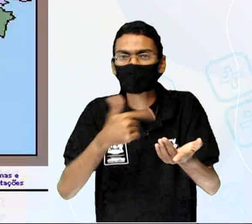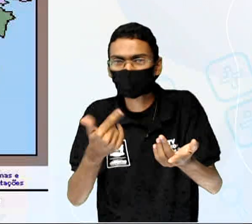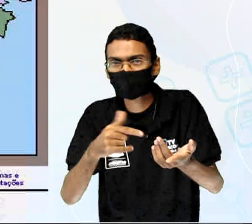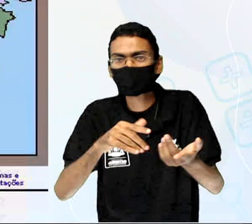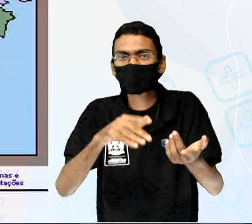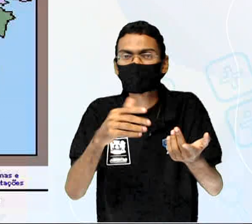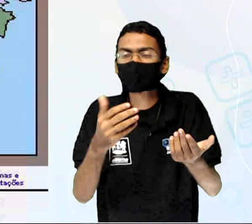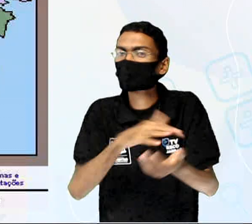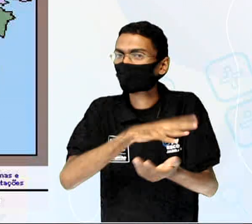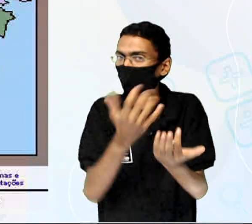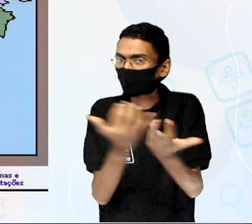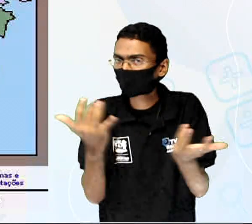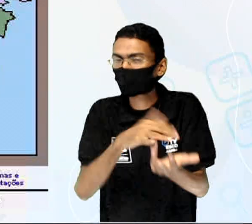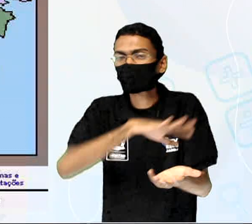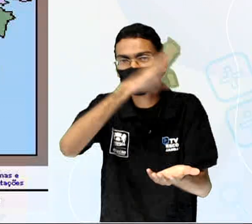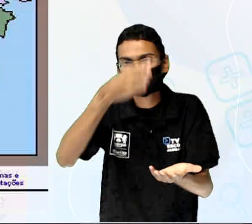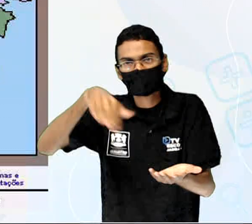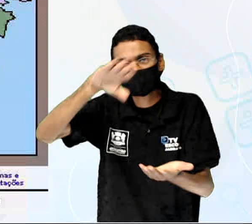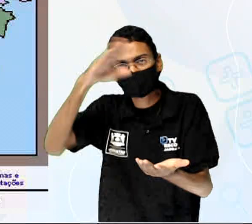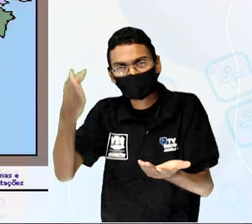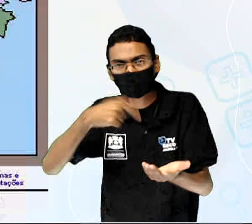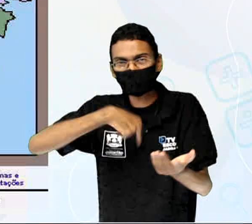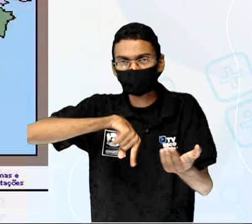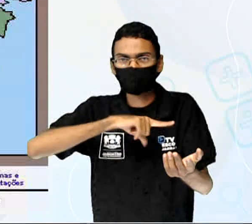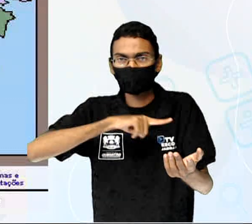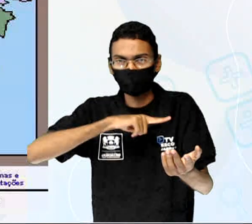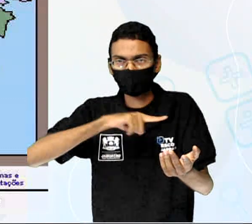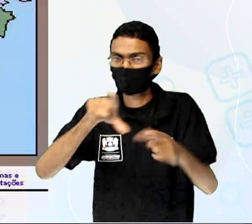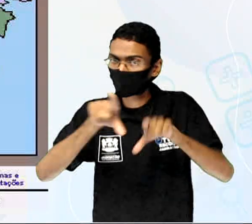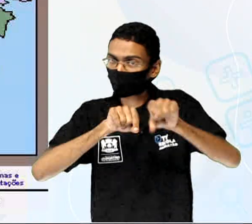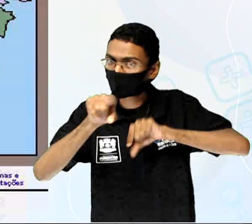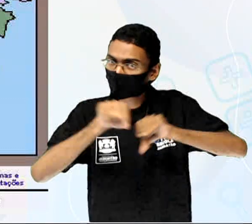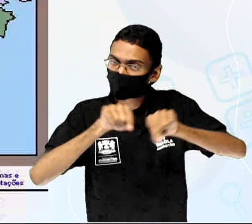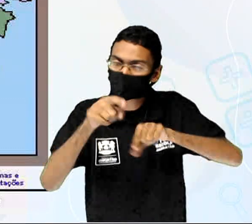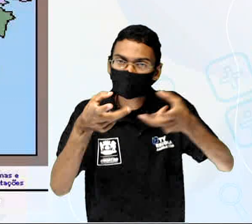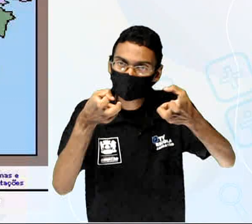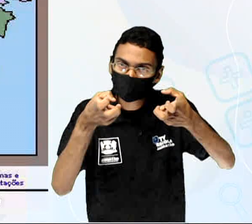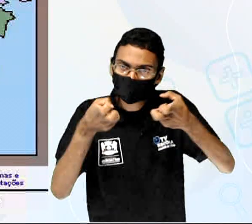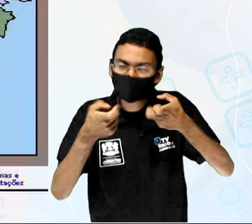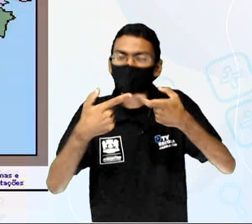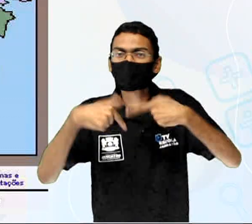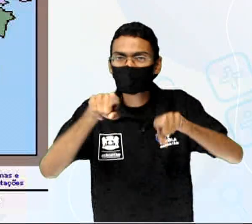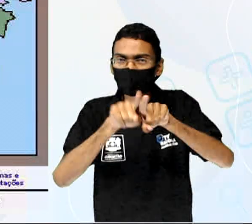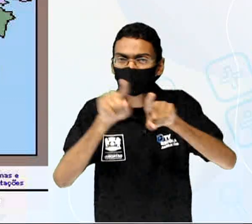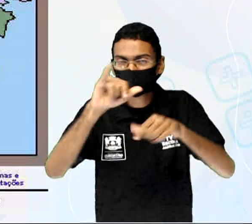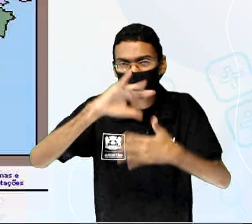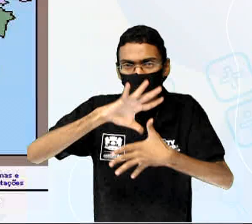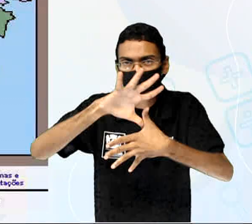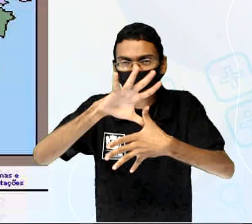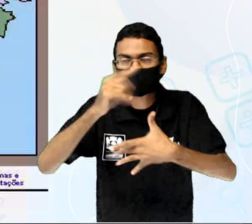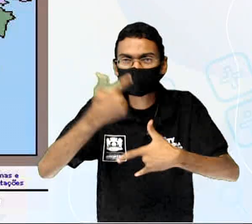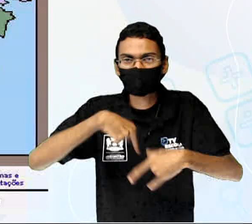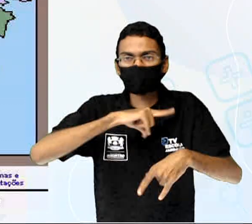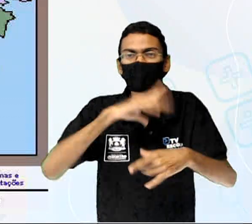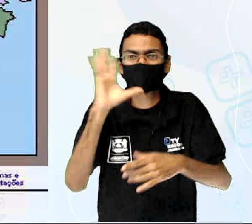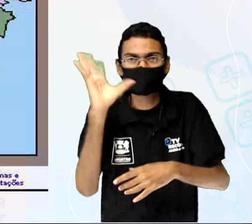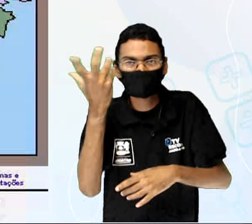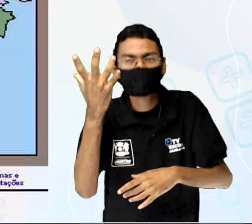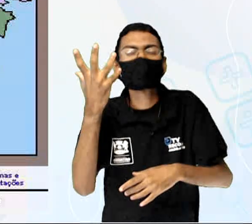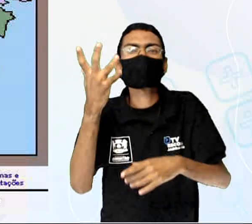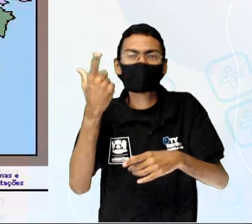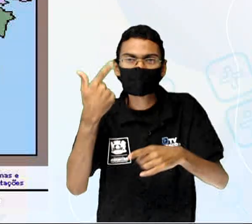questões relacionadas nesse espaço com áreas desérticas, né? Também temos a questão